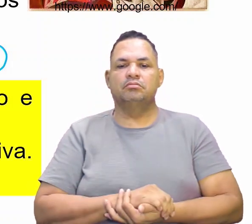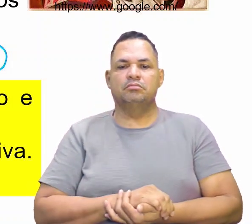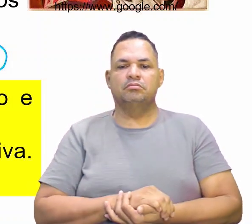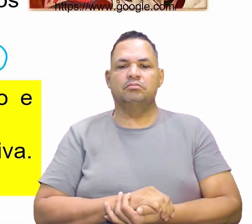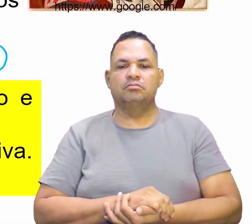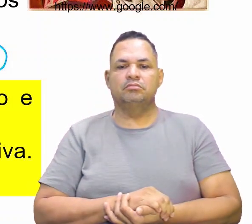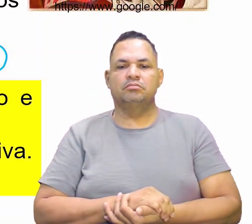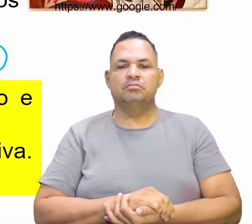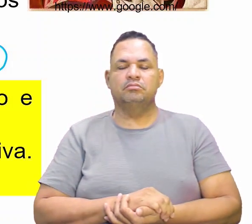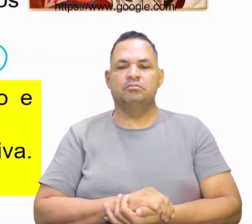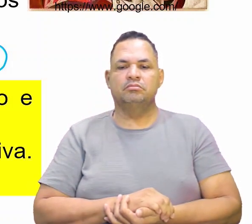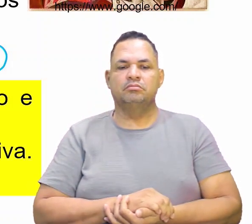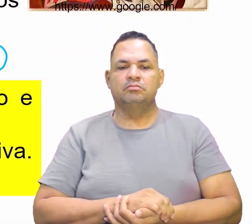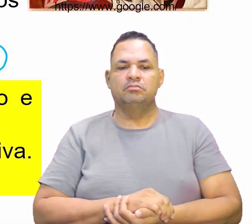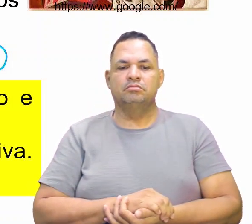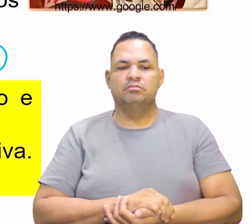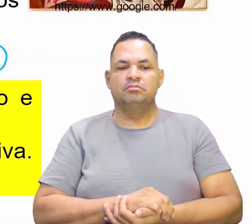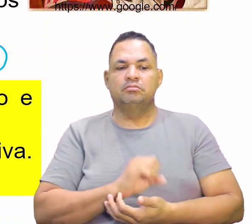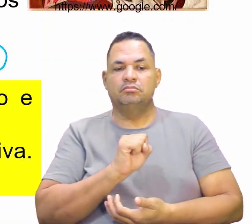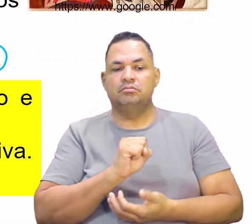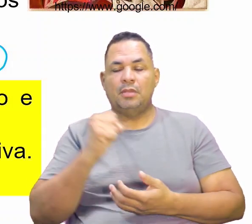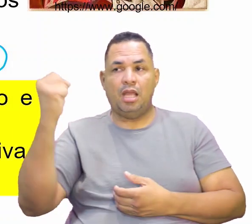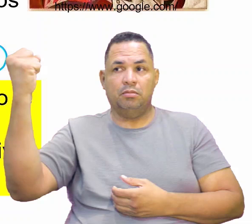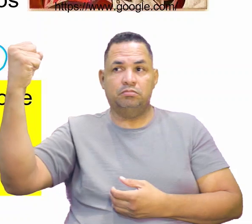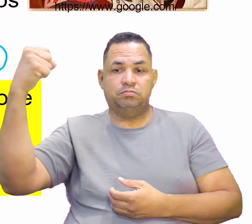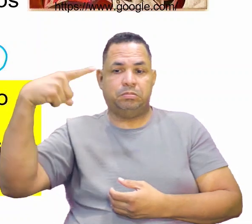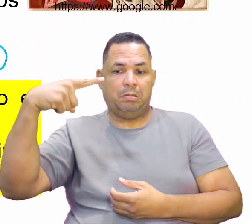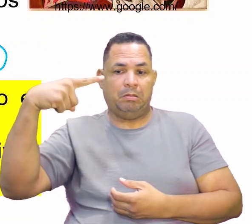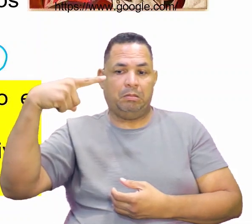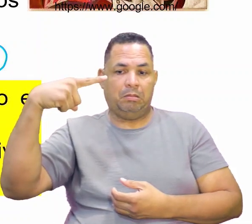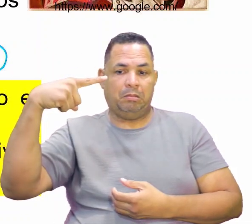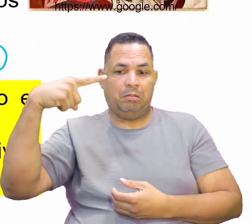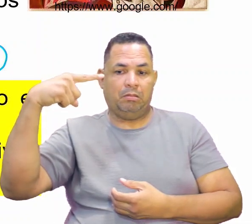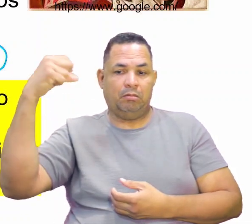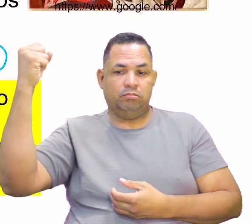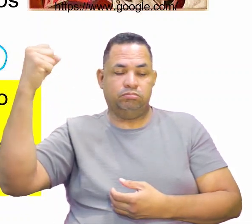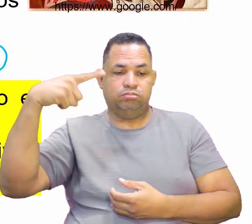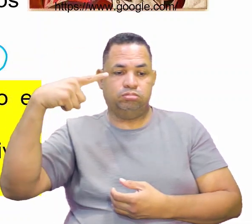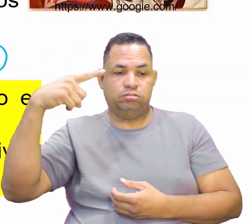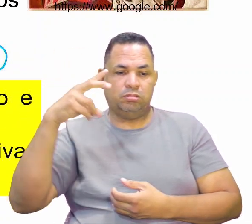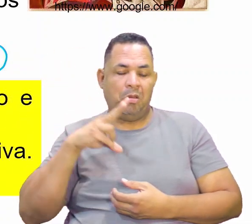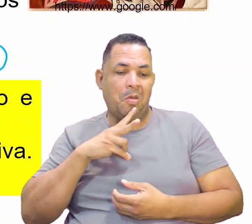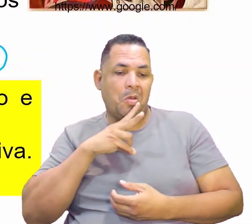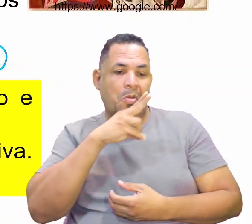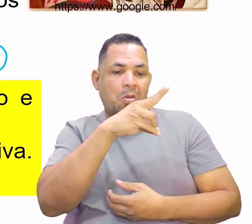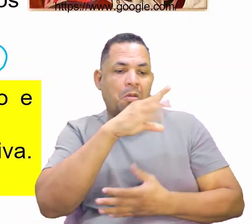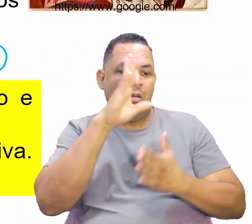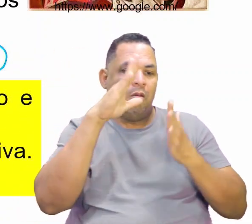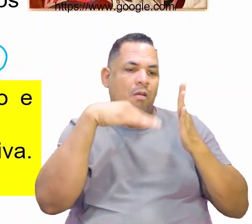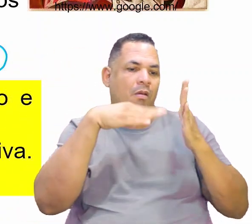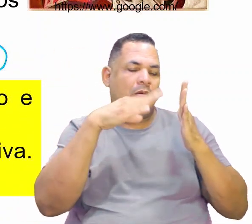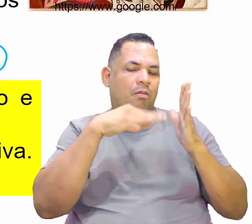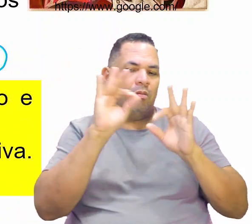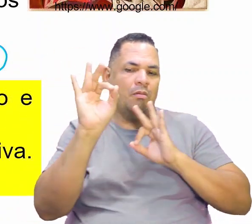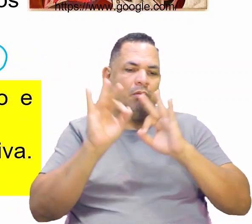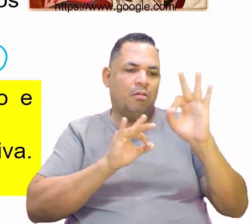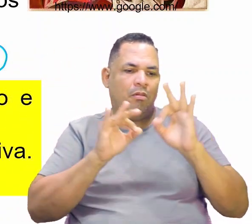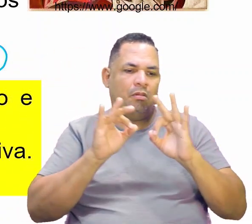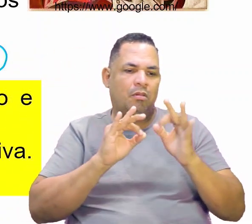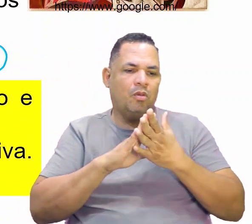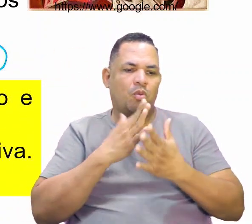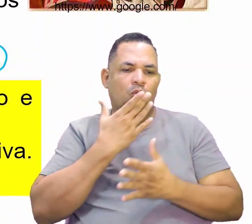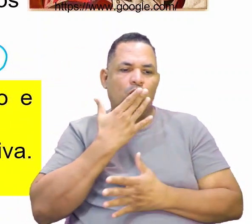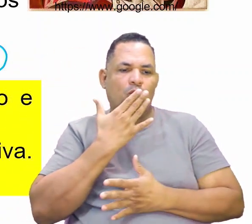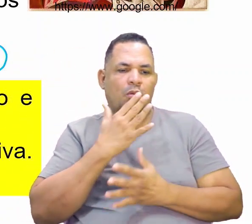Eu identifiquei que o sol estava tinindo, né? Muito forte. Olha a pintura as